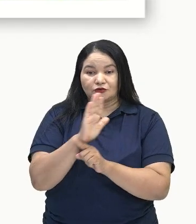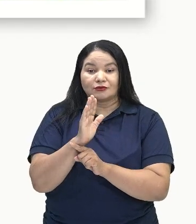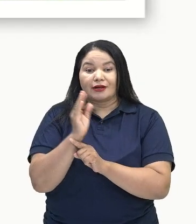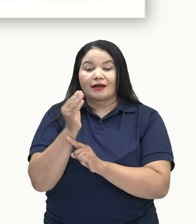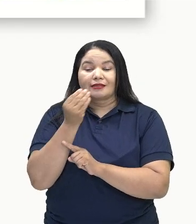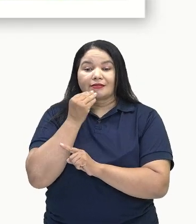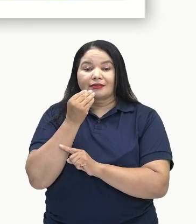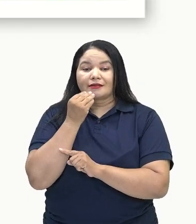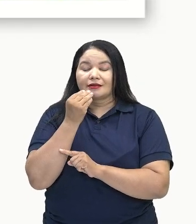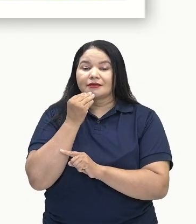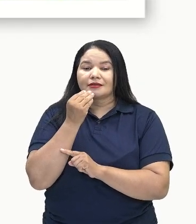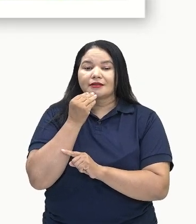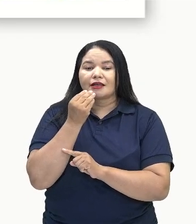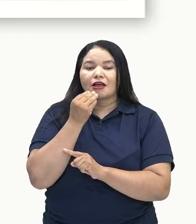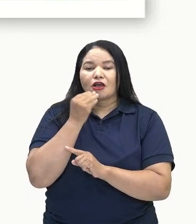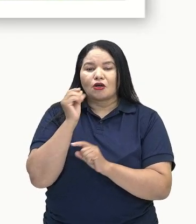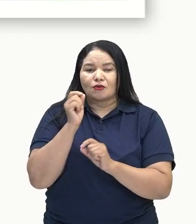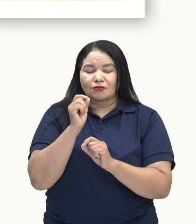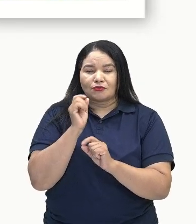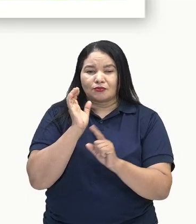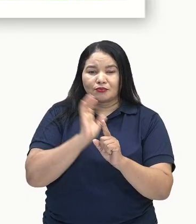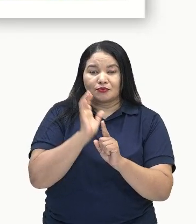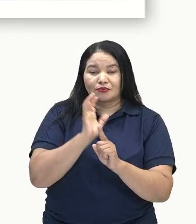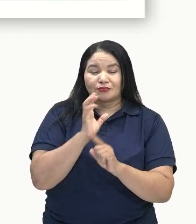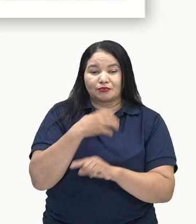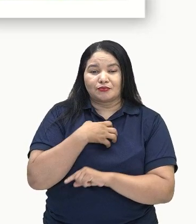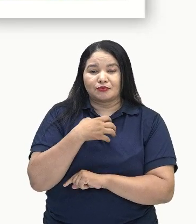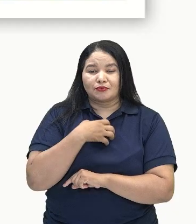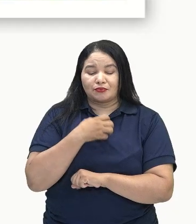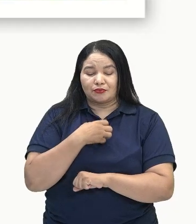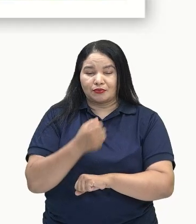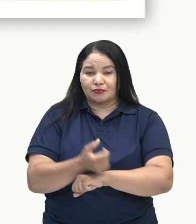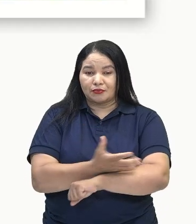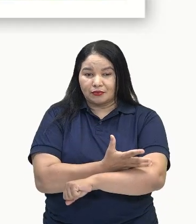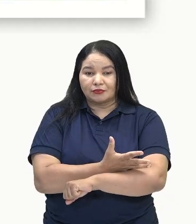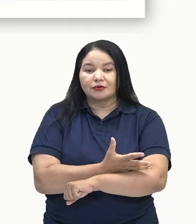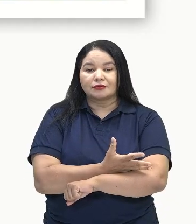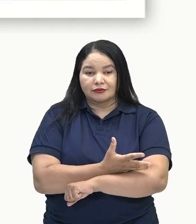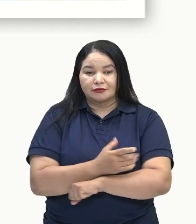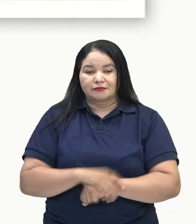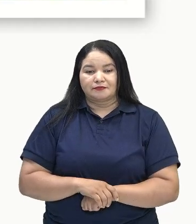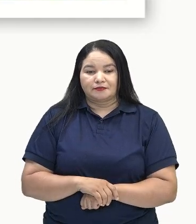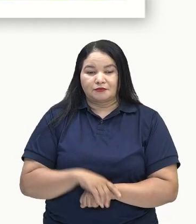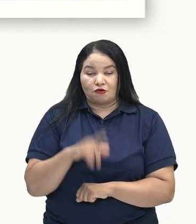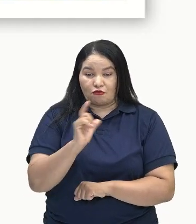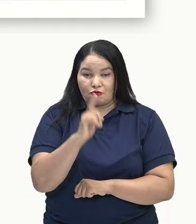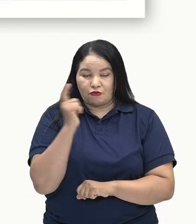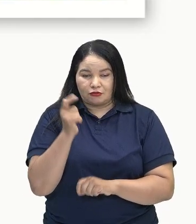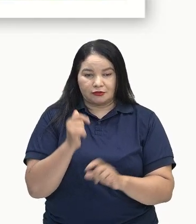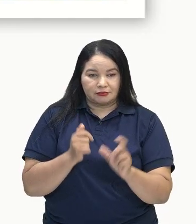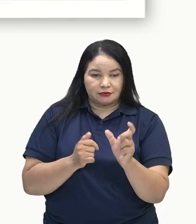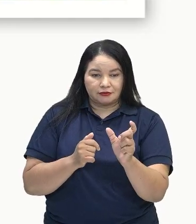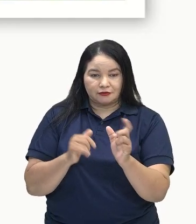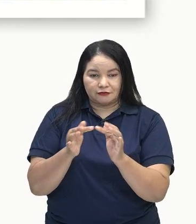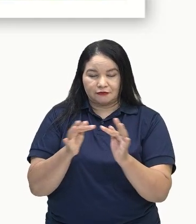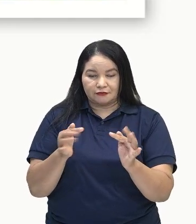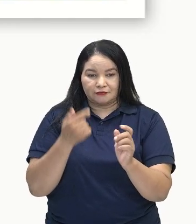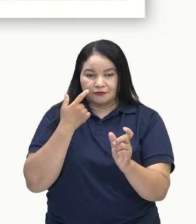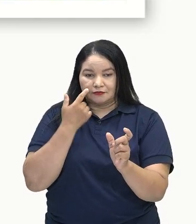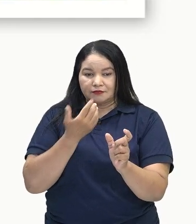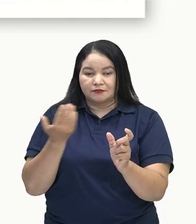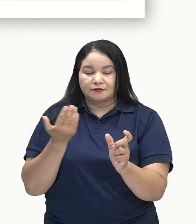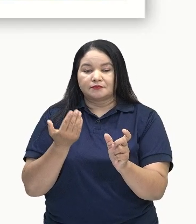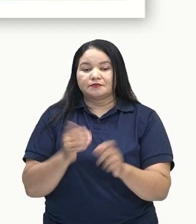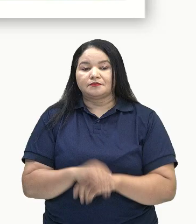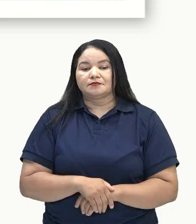tentar apelar para as emoções aqui. Mas, continuando, temos outra expressão aqui, ó,